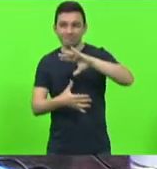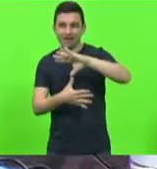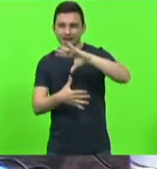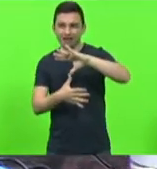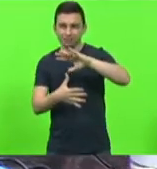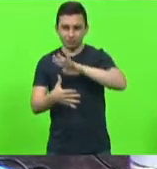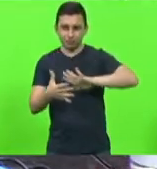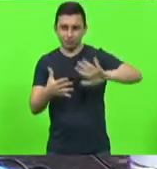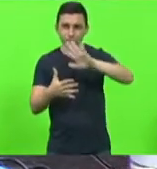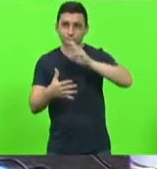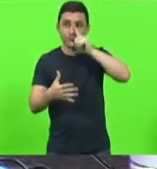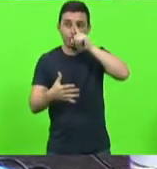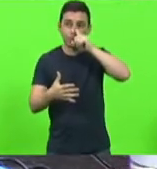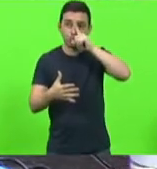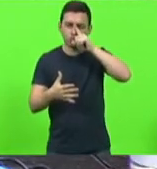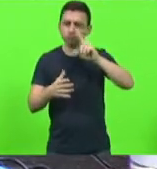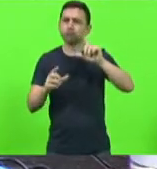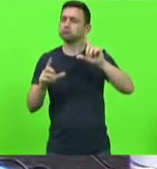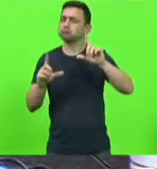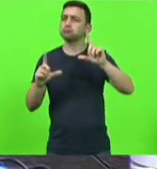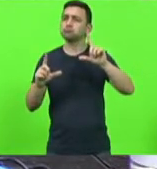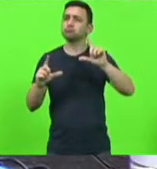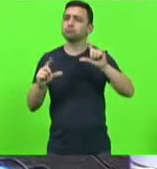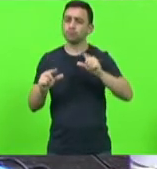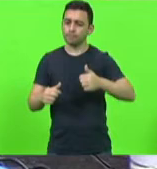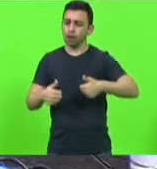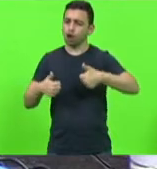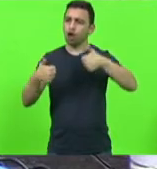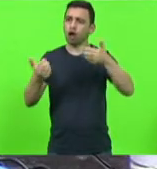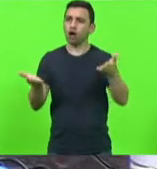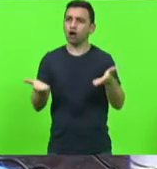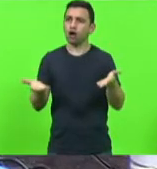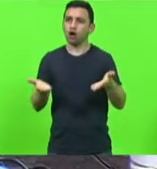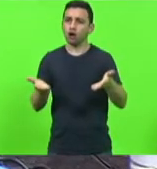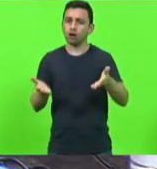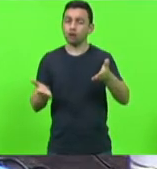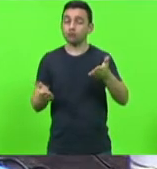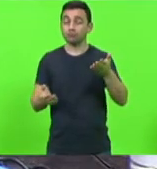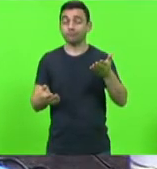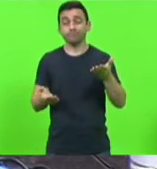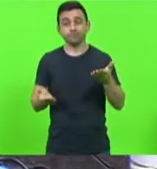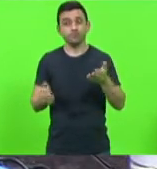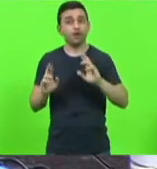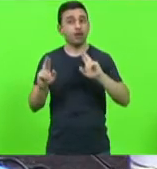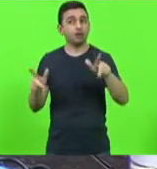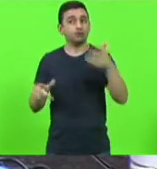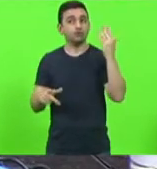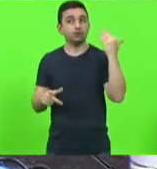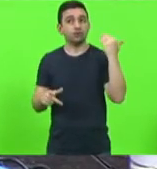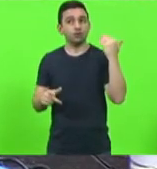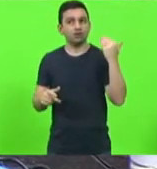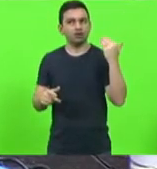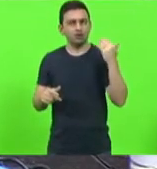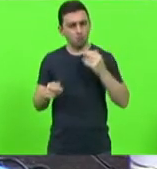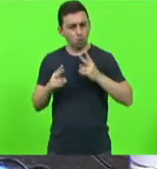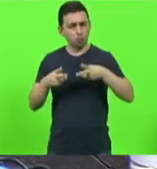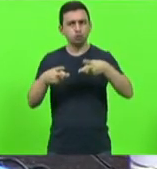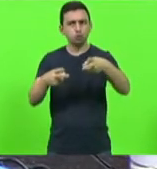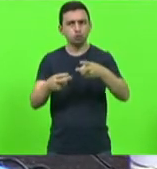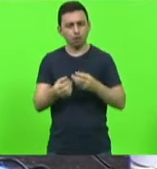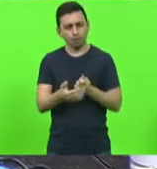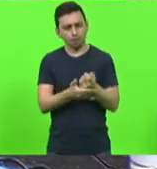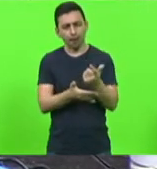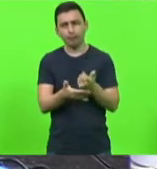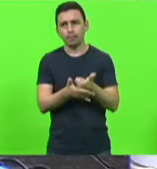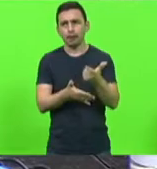no mapa de risco muito, muito melhor do que estávamos anteriormente. Entretanto, as gratificações, as